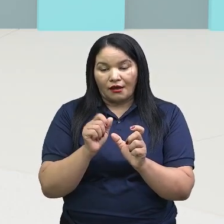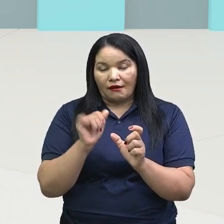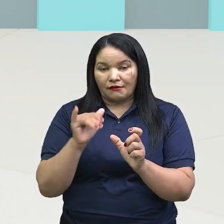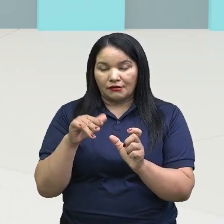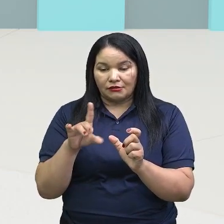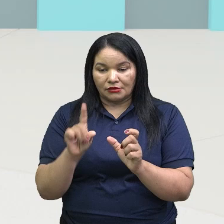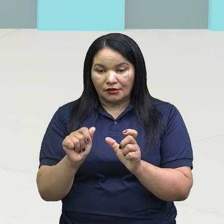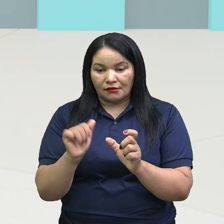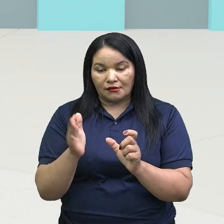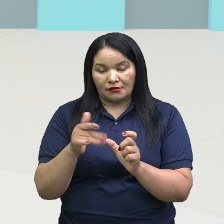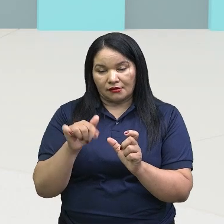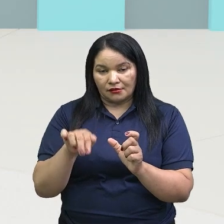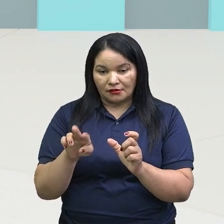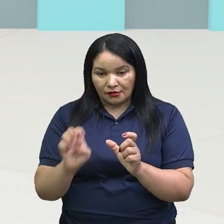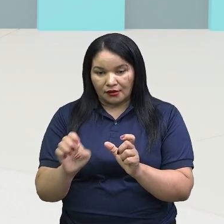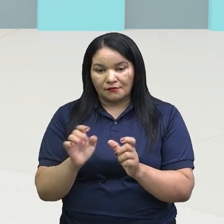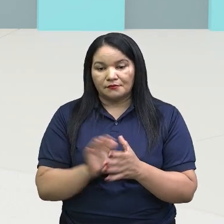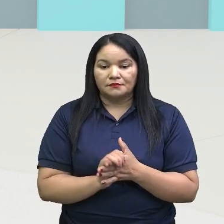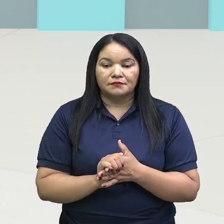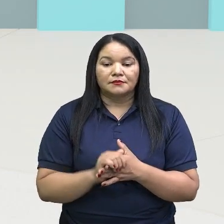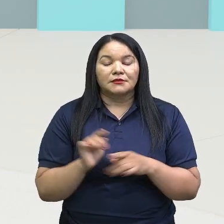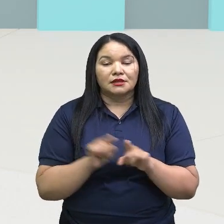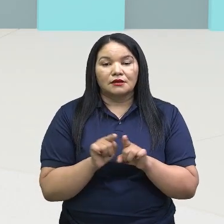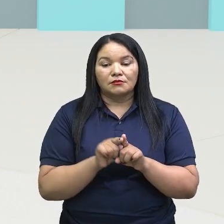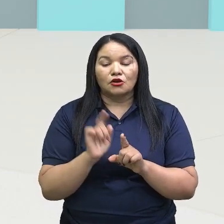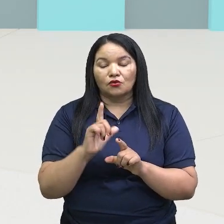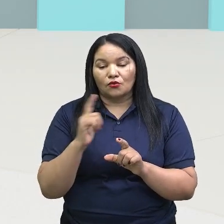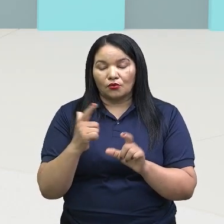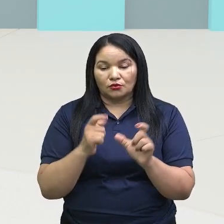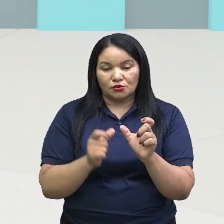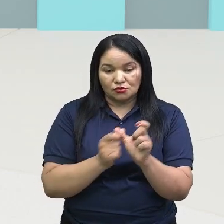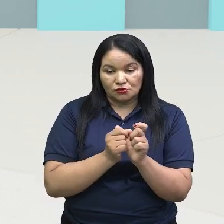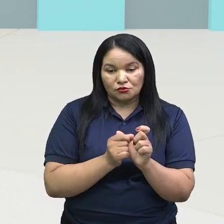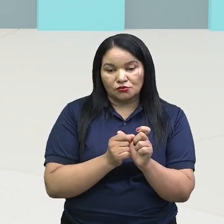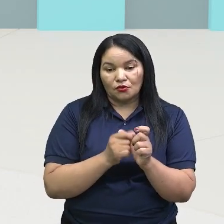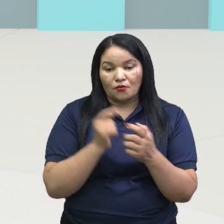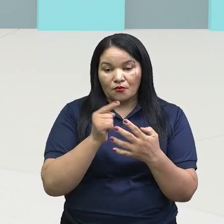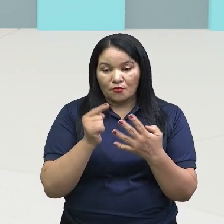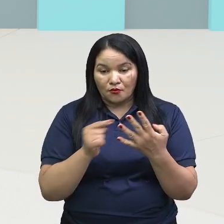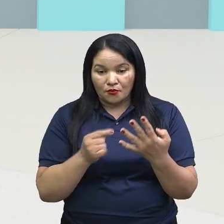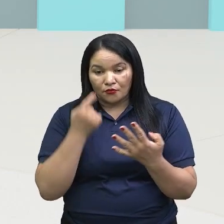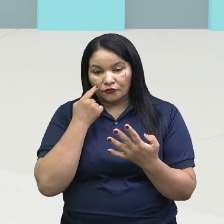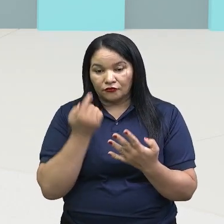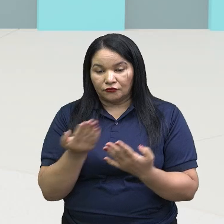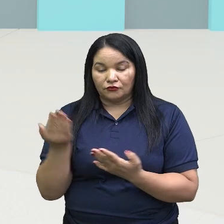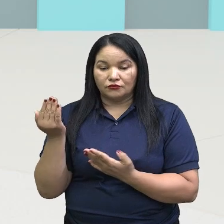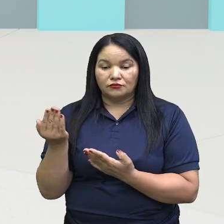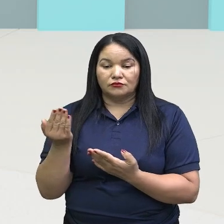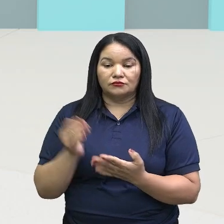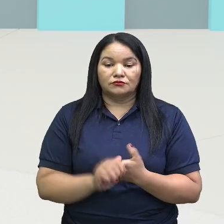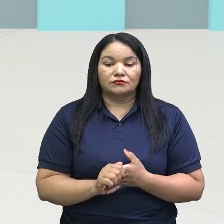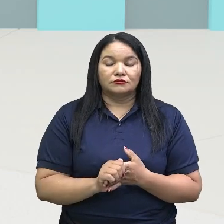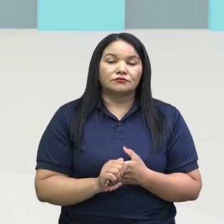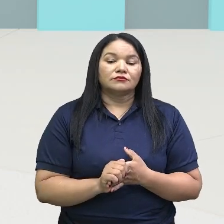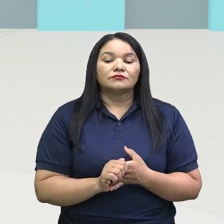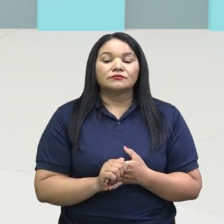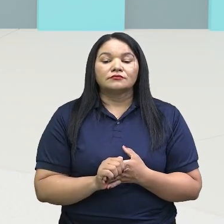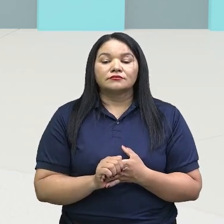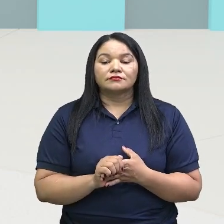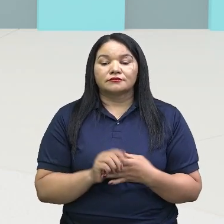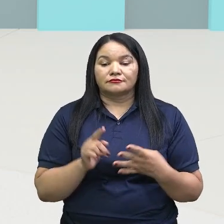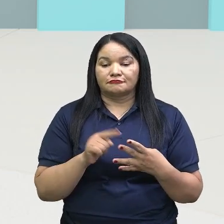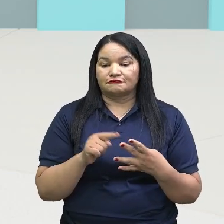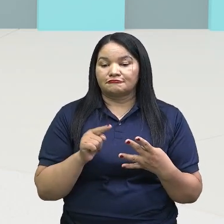aí nós temos também outras conjunções que têm esse sentido, né? O embora, o conquanto, o